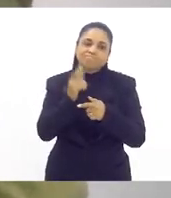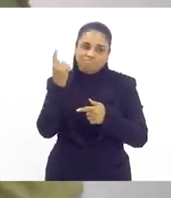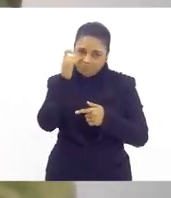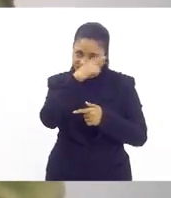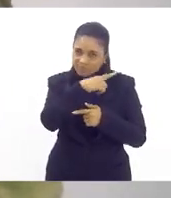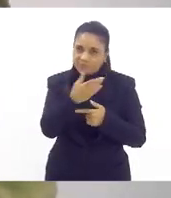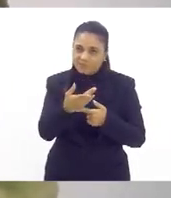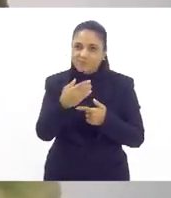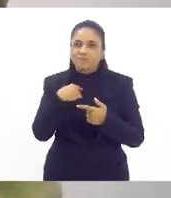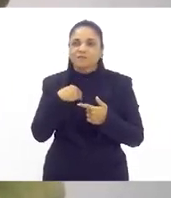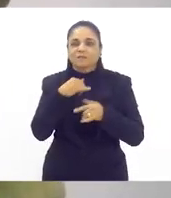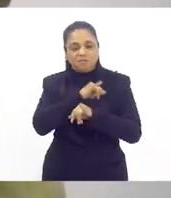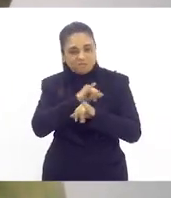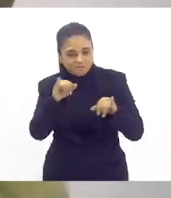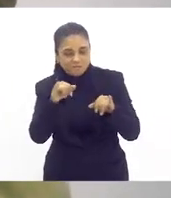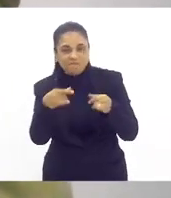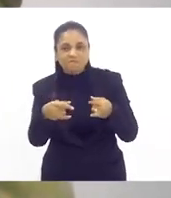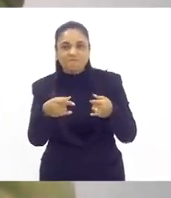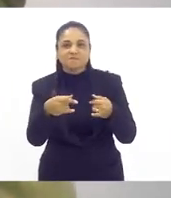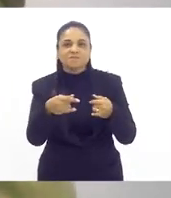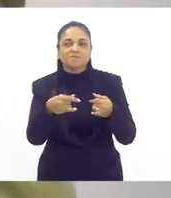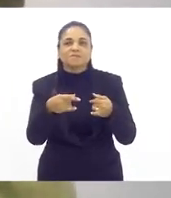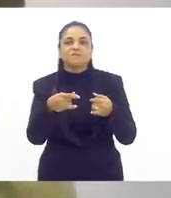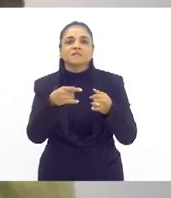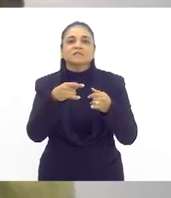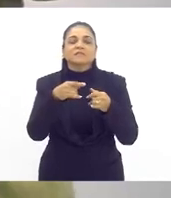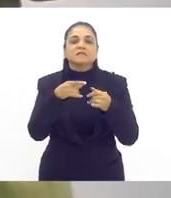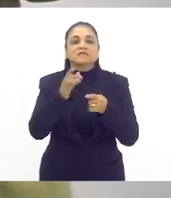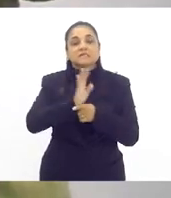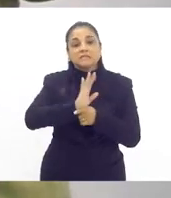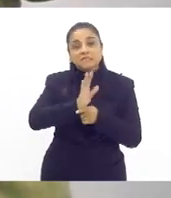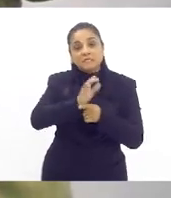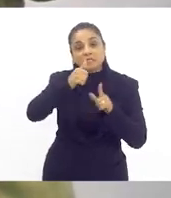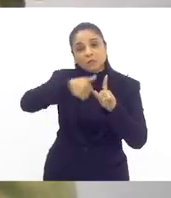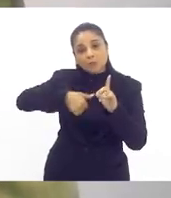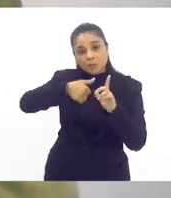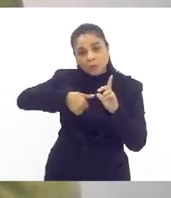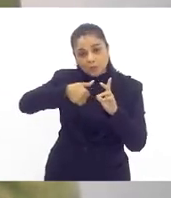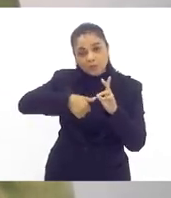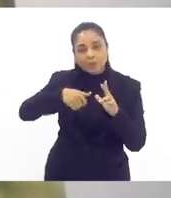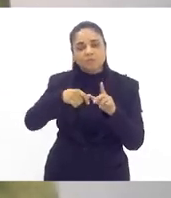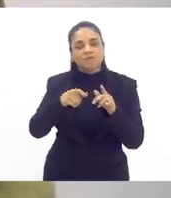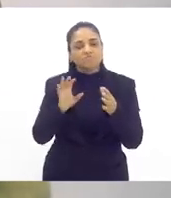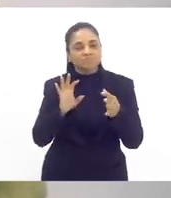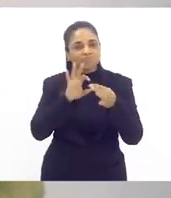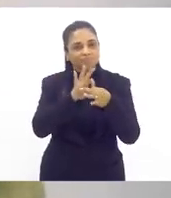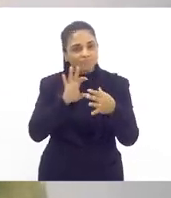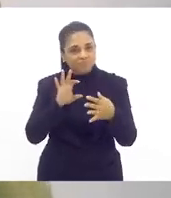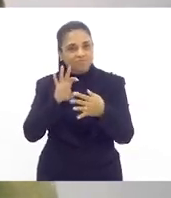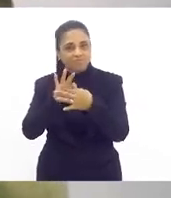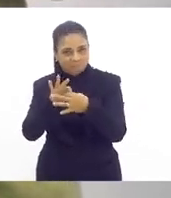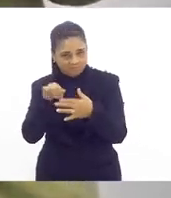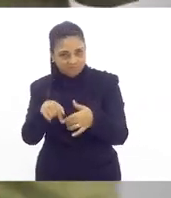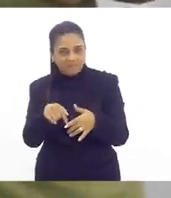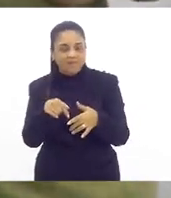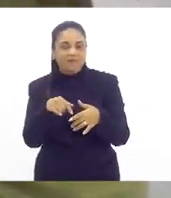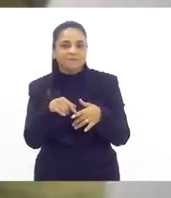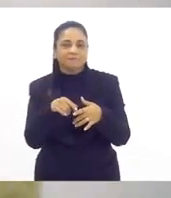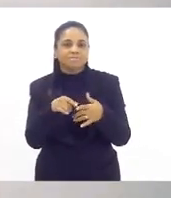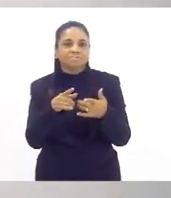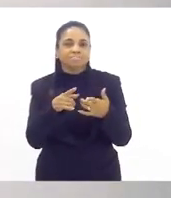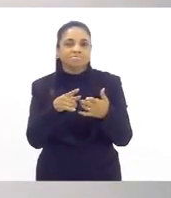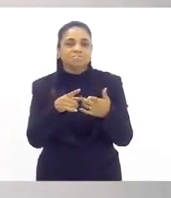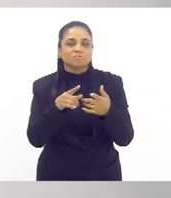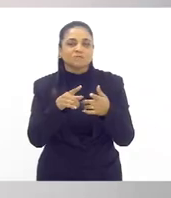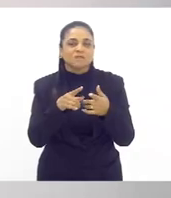queria dizer que isso também o cine clubes e outras elos que são mais invisibilizados da cadeia né a gente